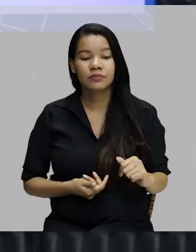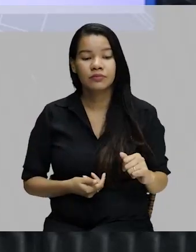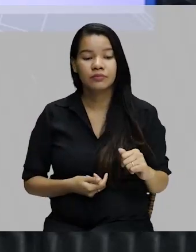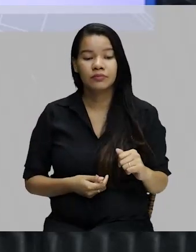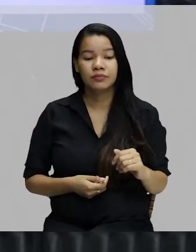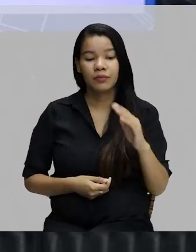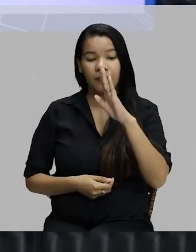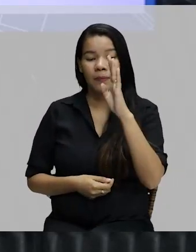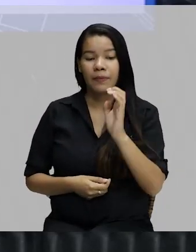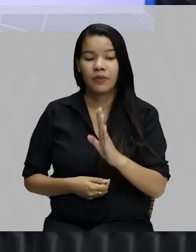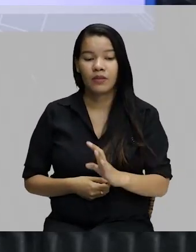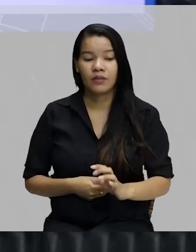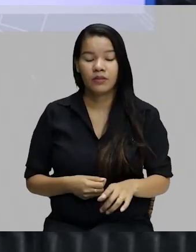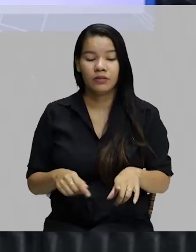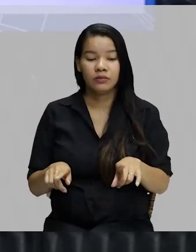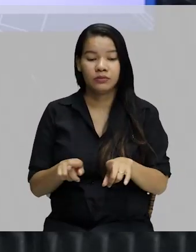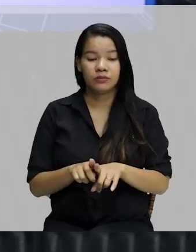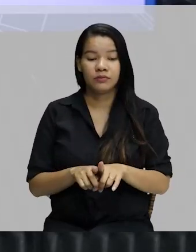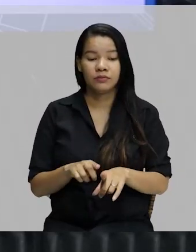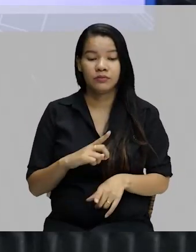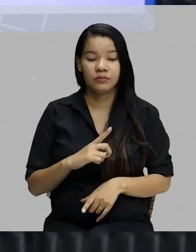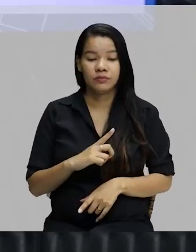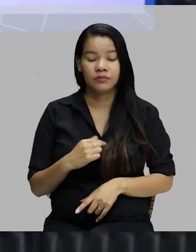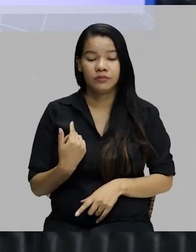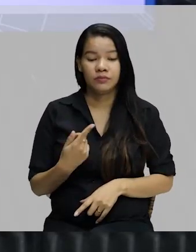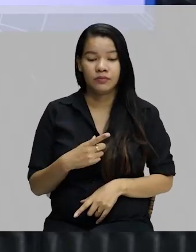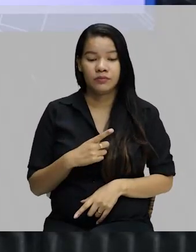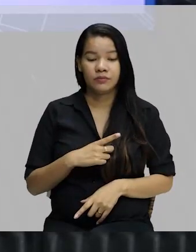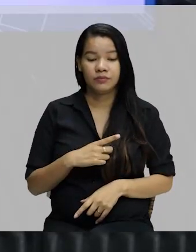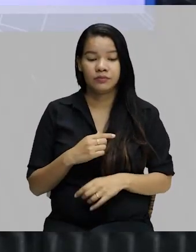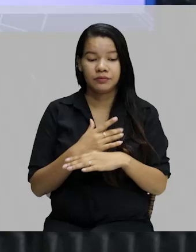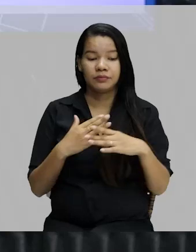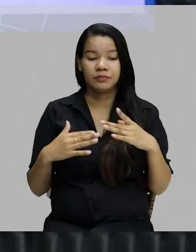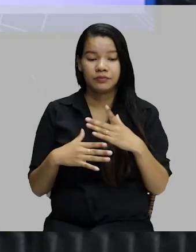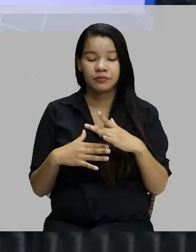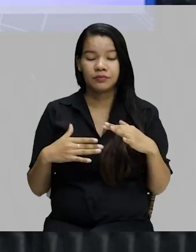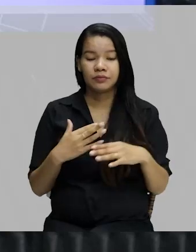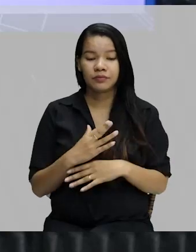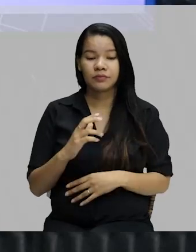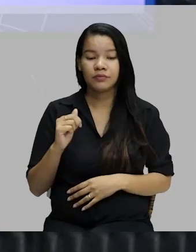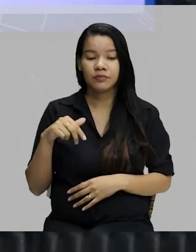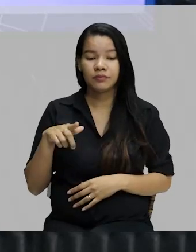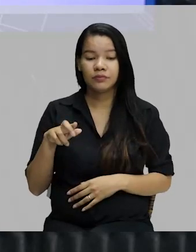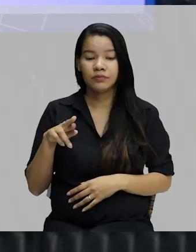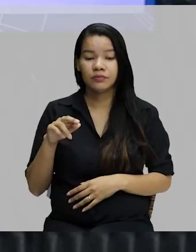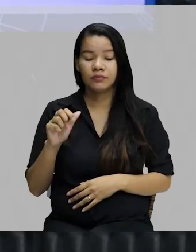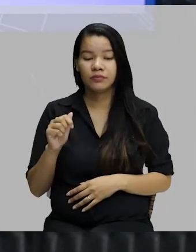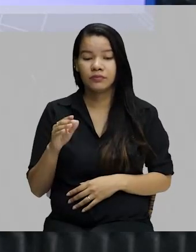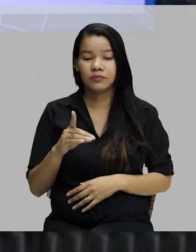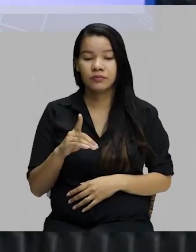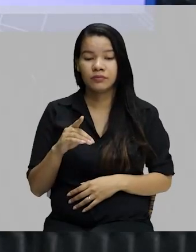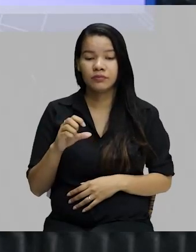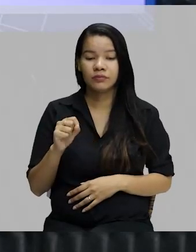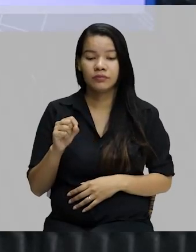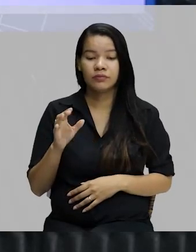cidade de Angra dos Reis 2 reatores já construídos e um terceiro num